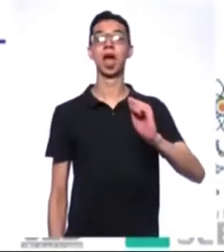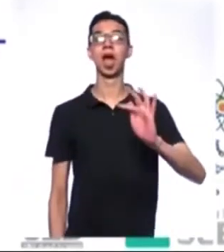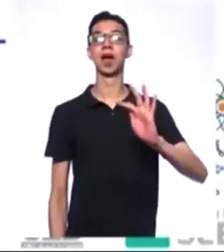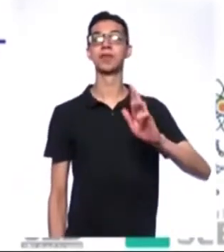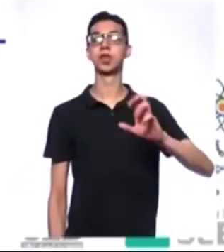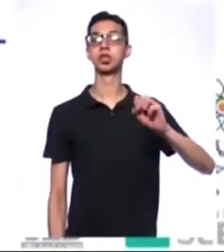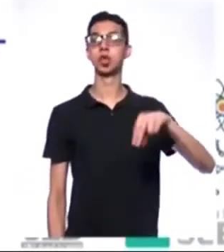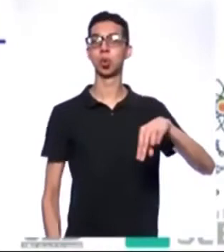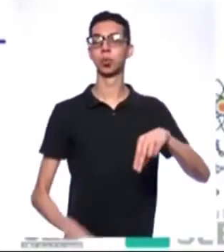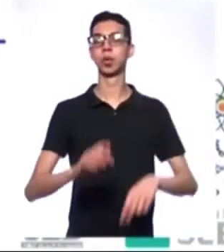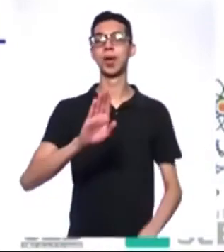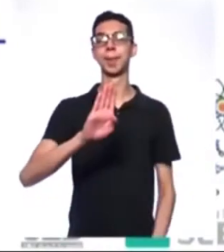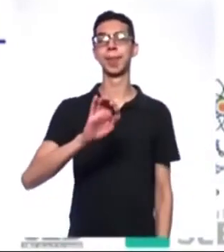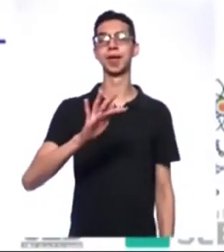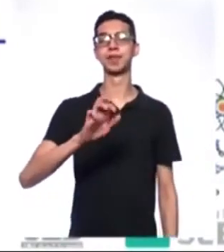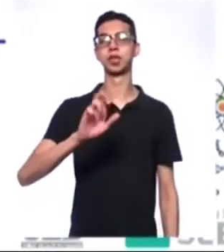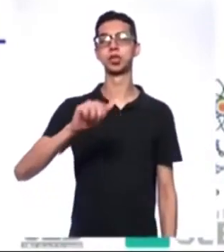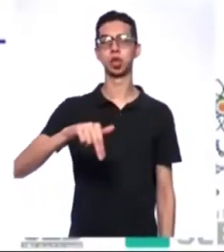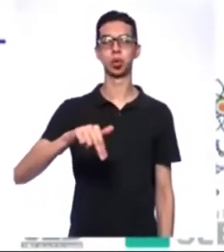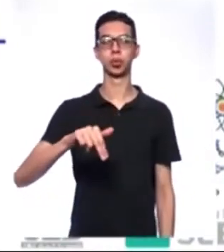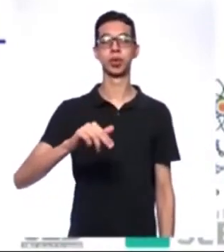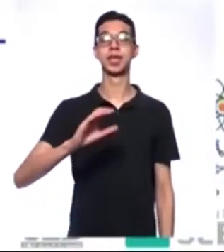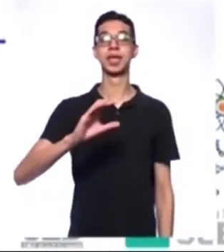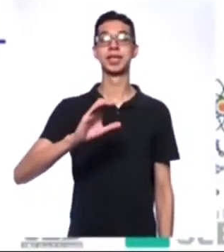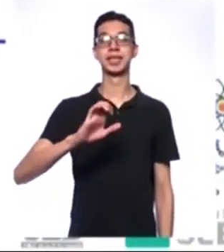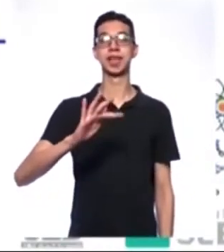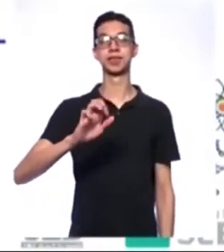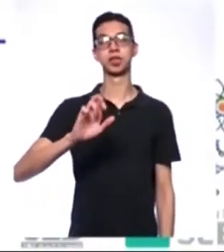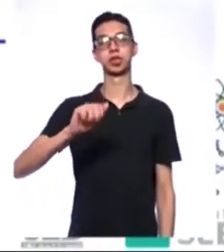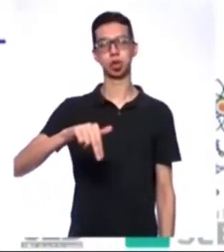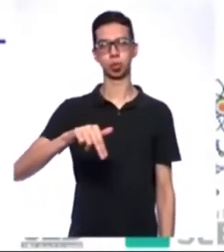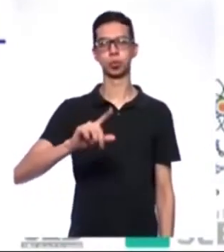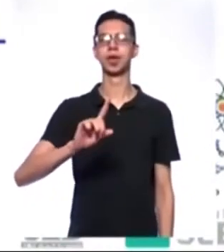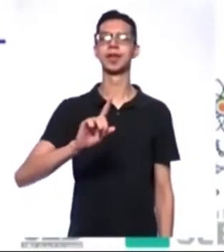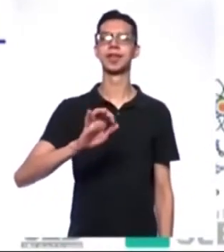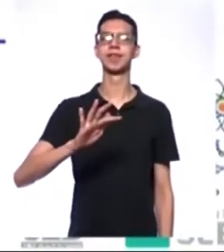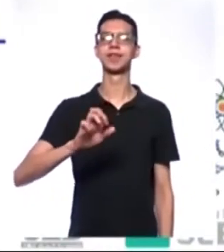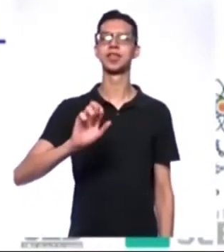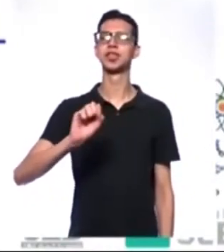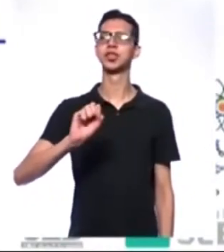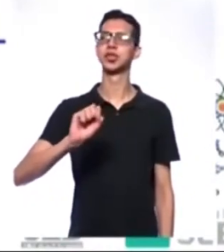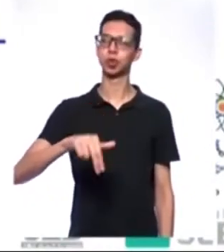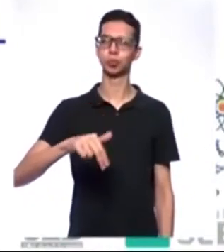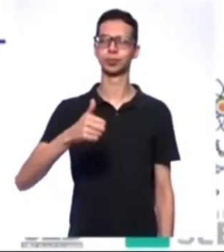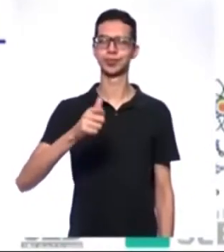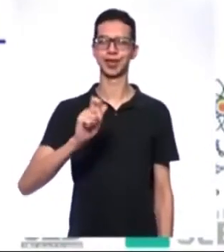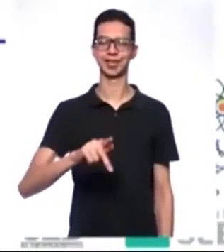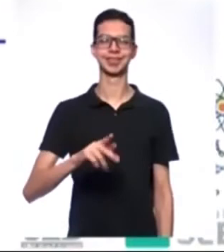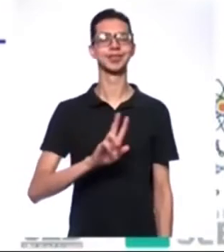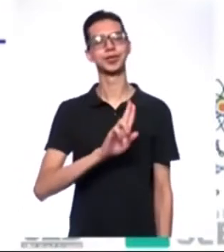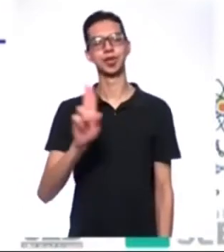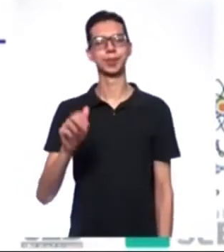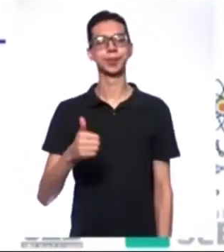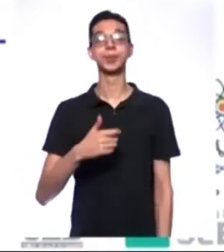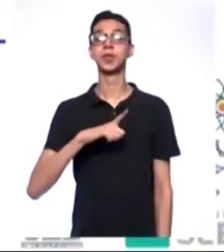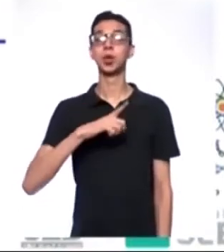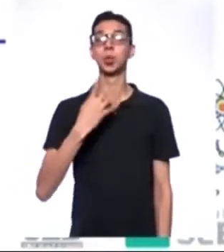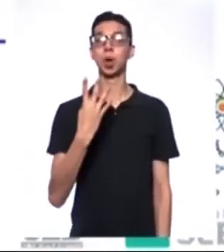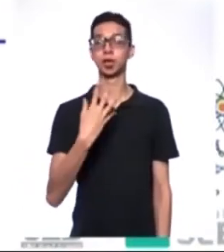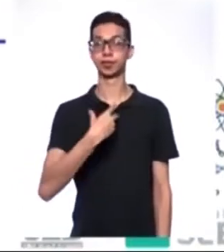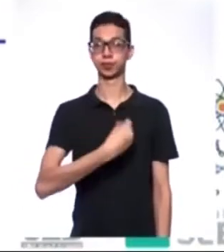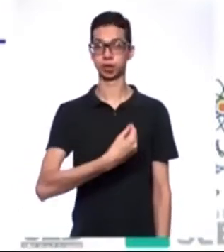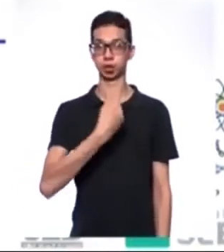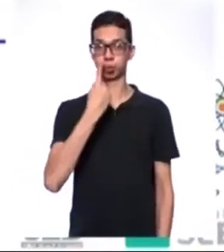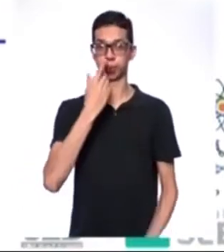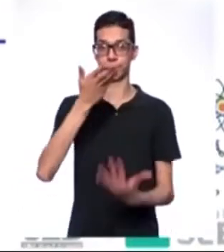um defe ação certa é só ideia pherson é isso aí beleza então nós temos os quatro filhos no meio vai